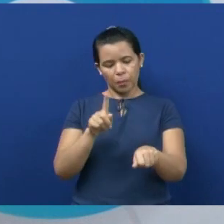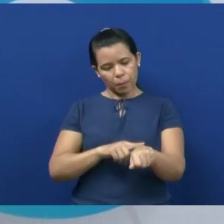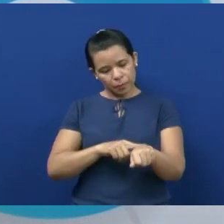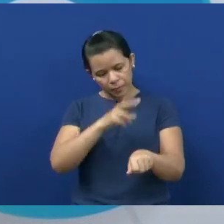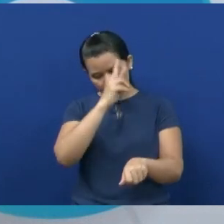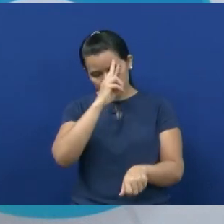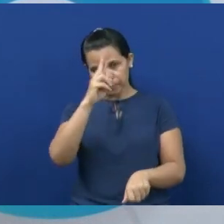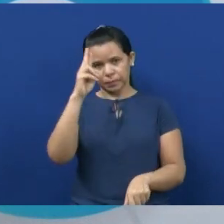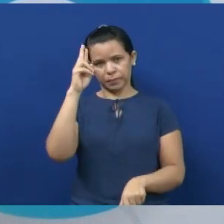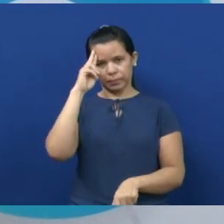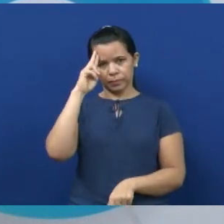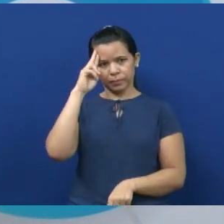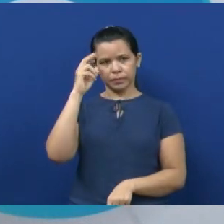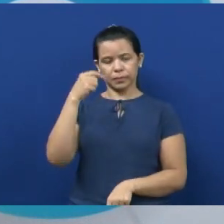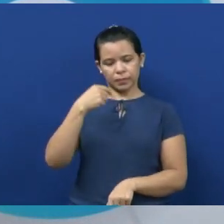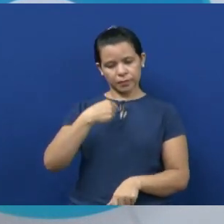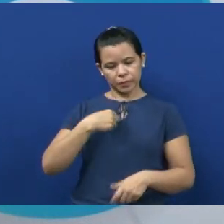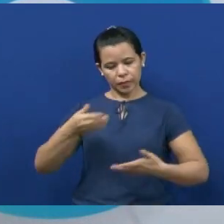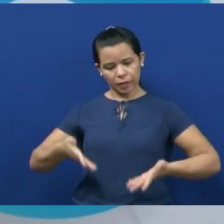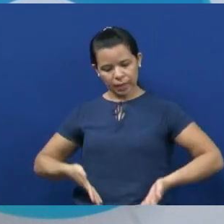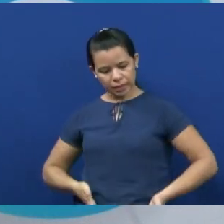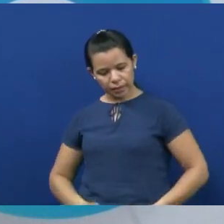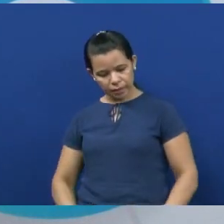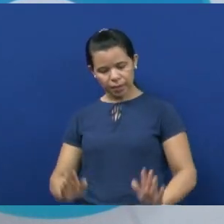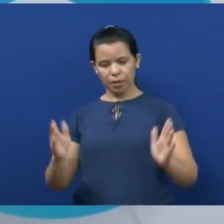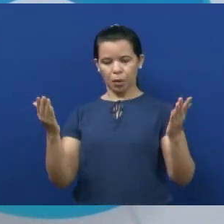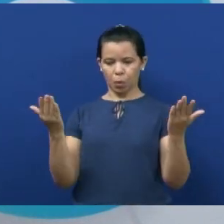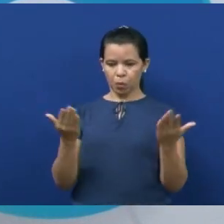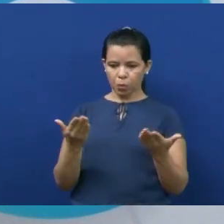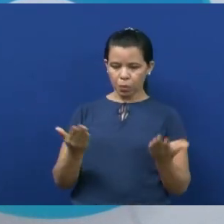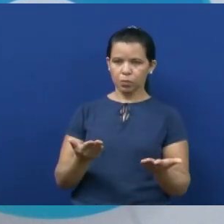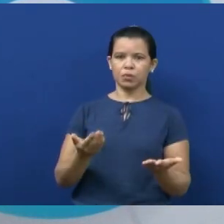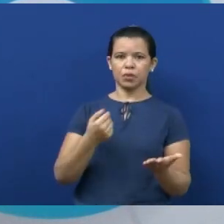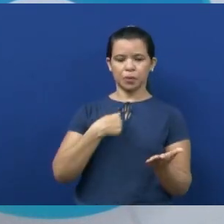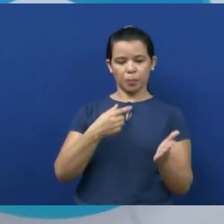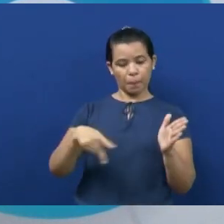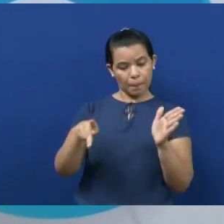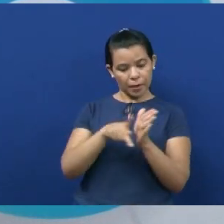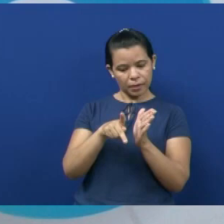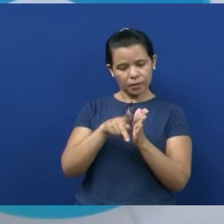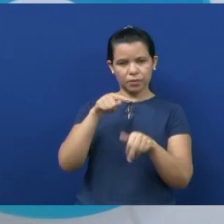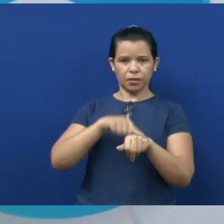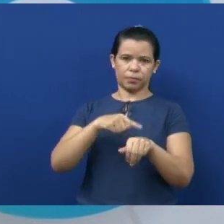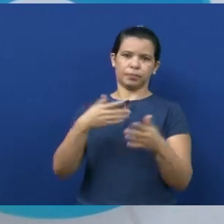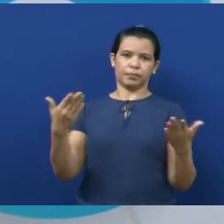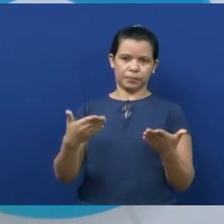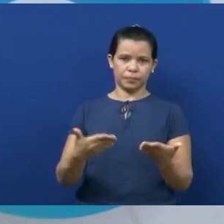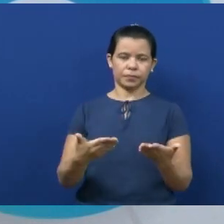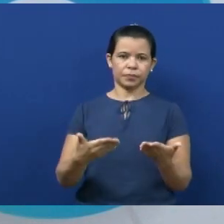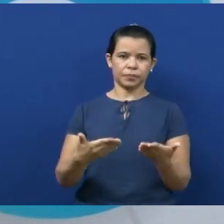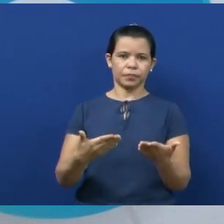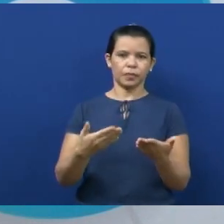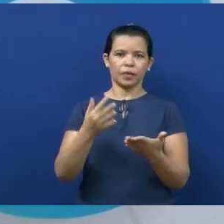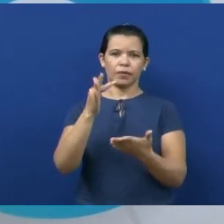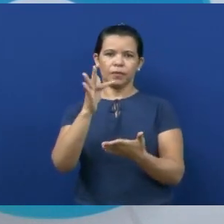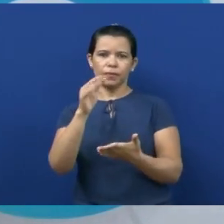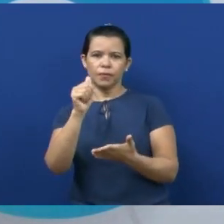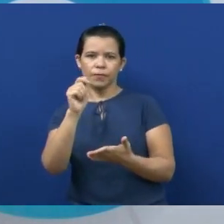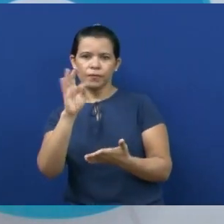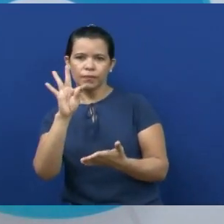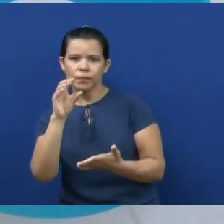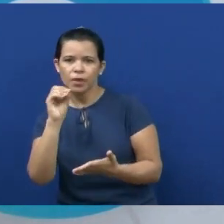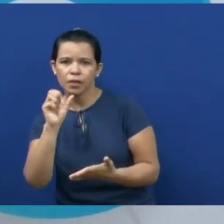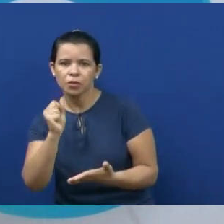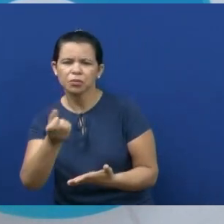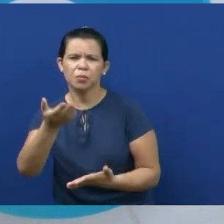então eu sou sujeito contemporâneo. E fatos que eu não era nascido ainda, então